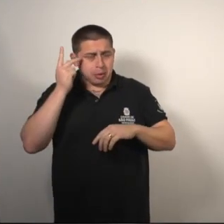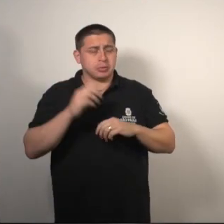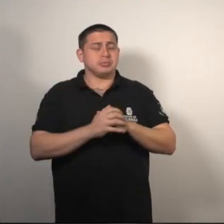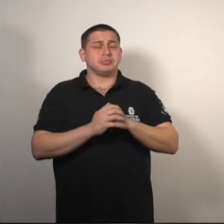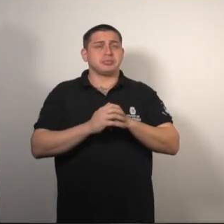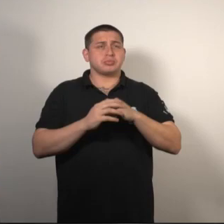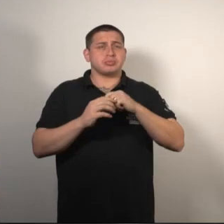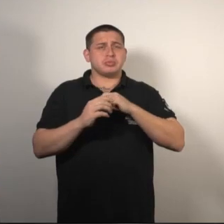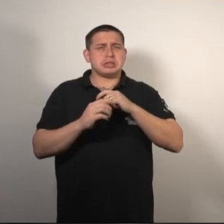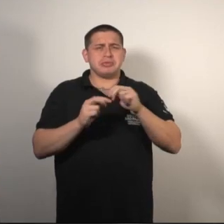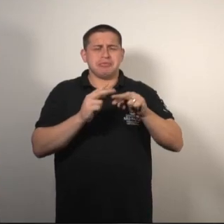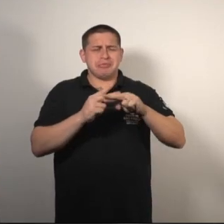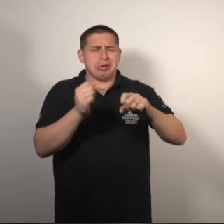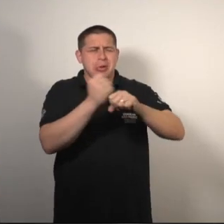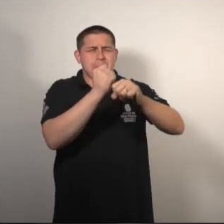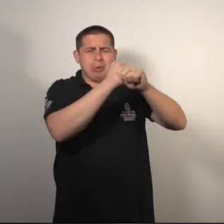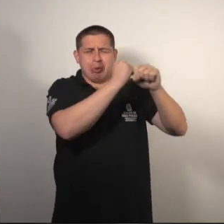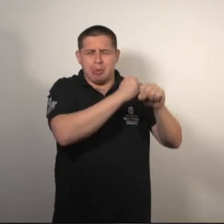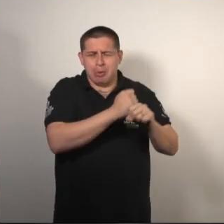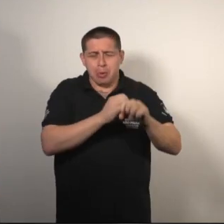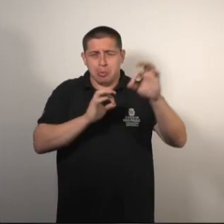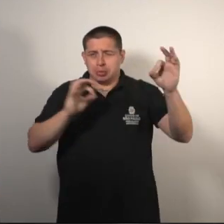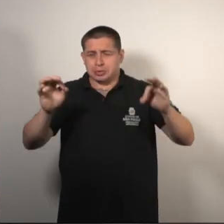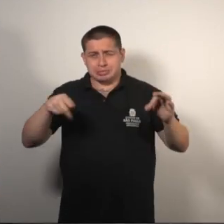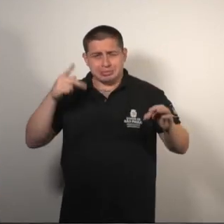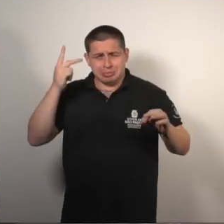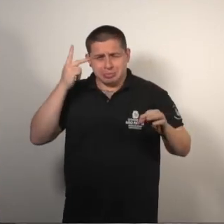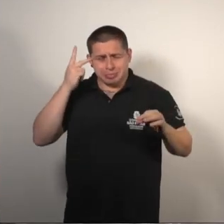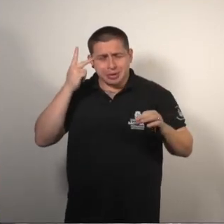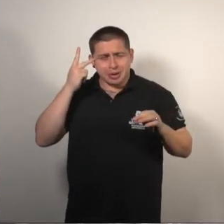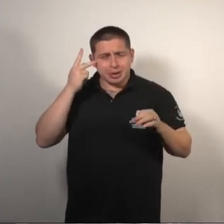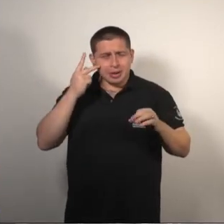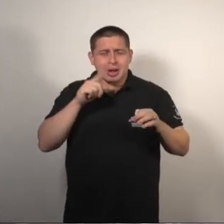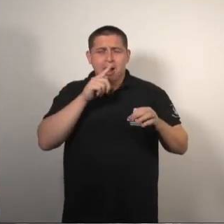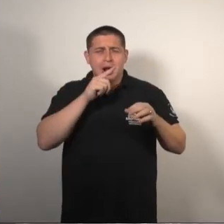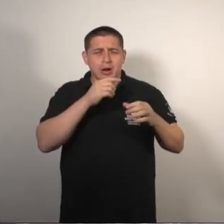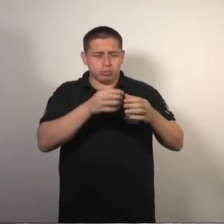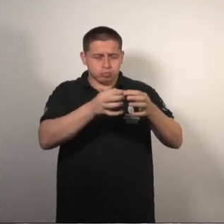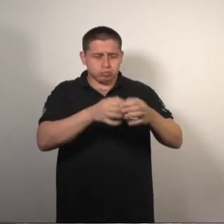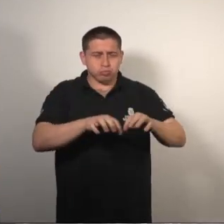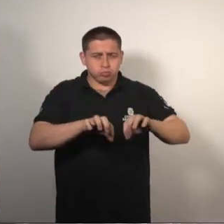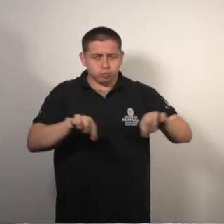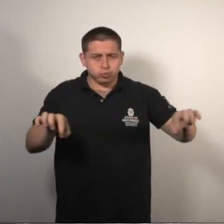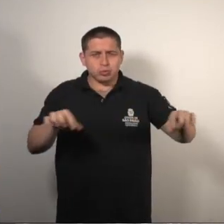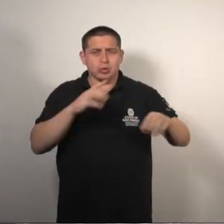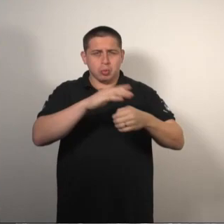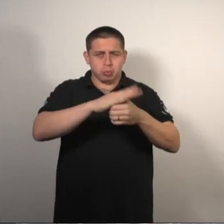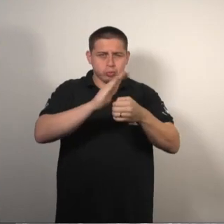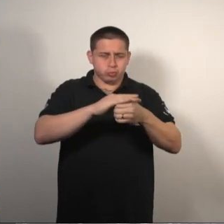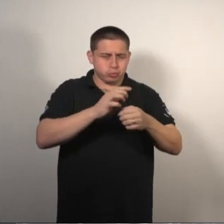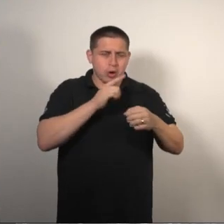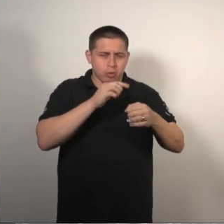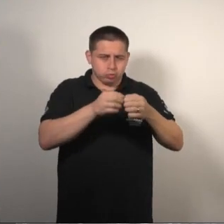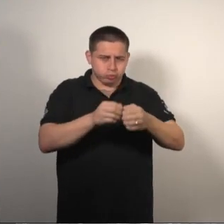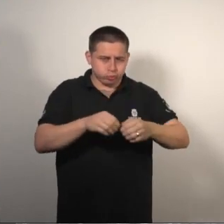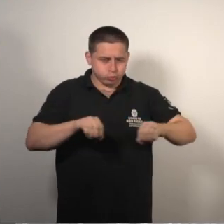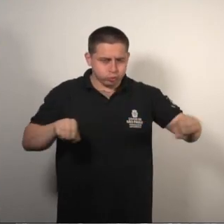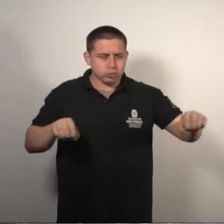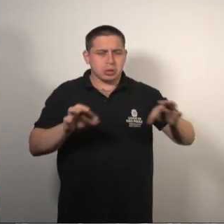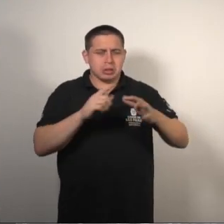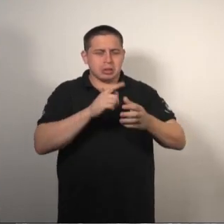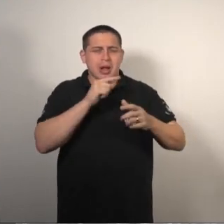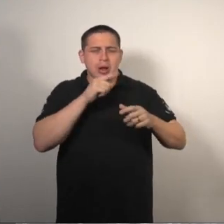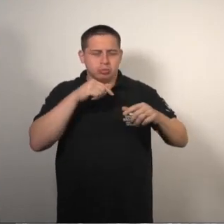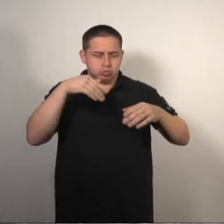ponto de vista das obras viárias, da questão de drenagem, piscinões, polders, obras na área